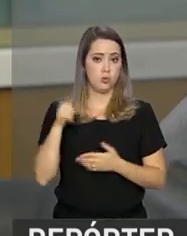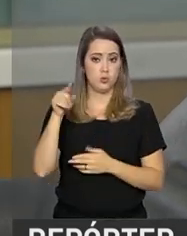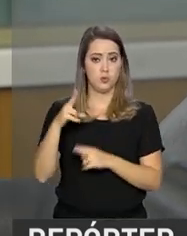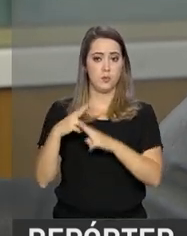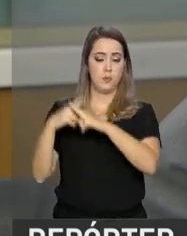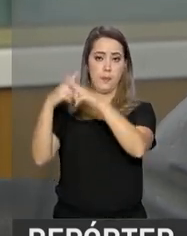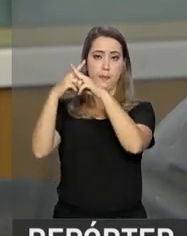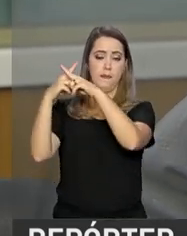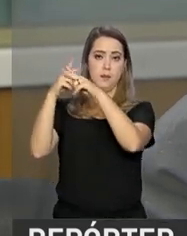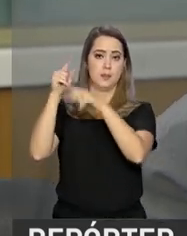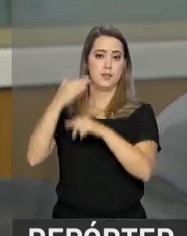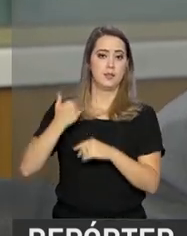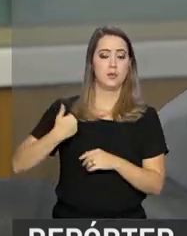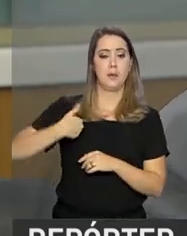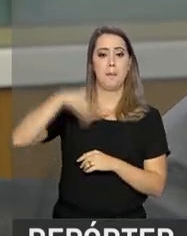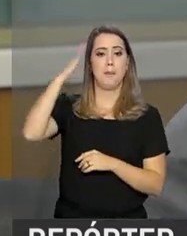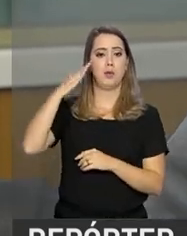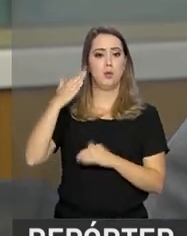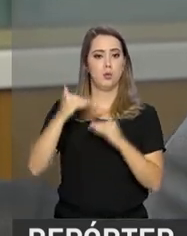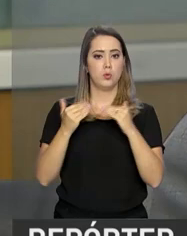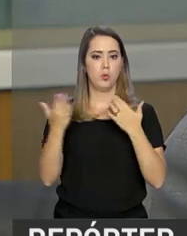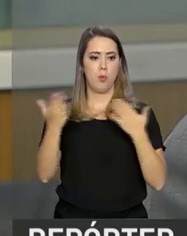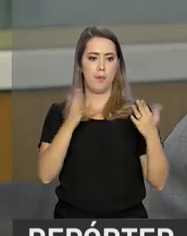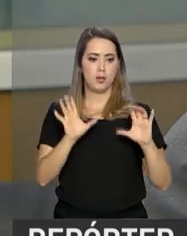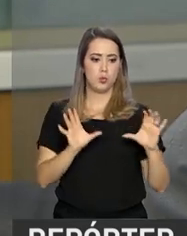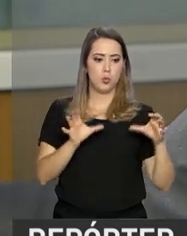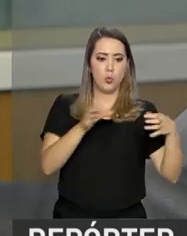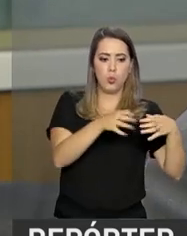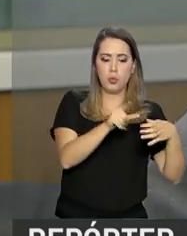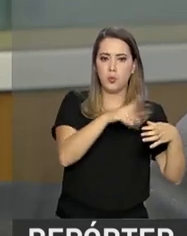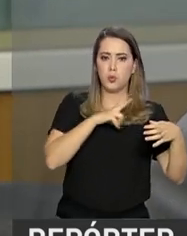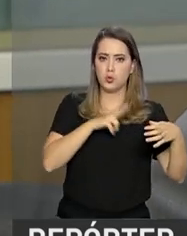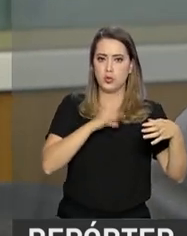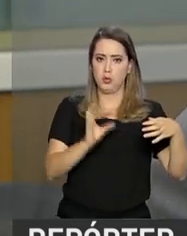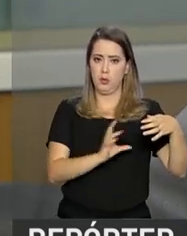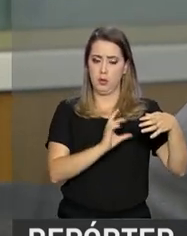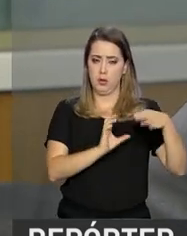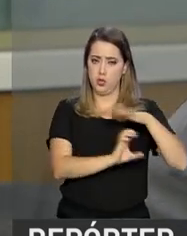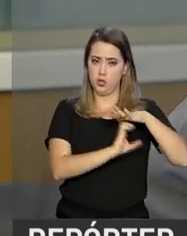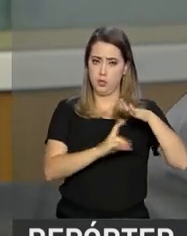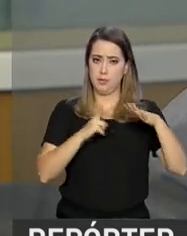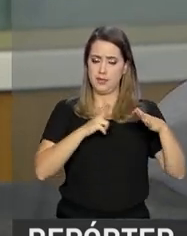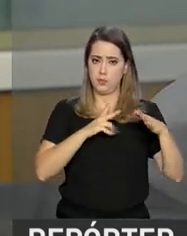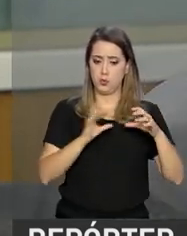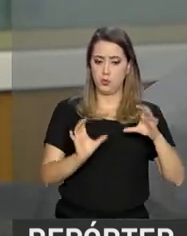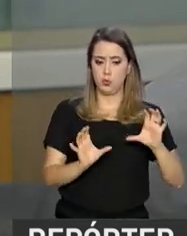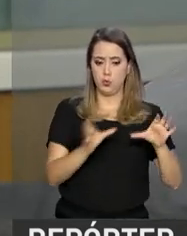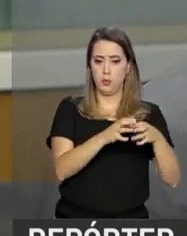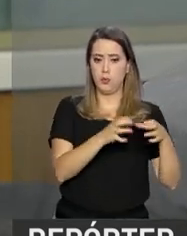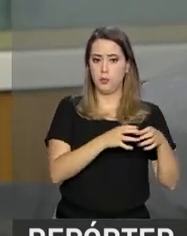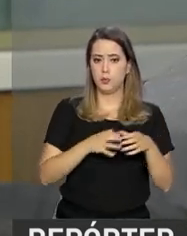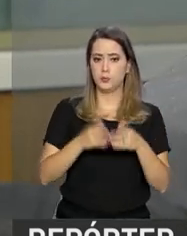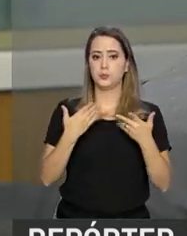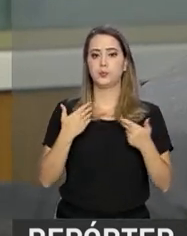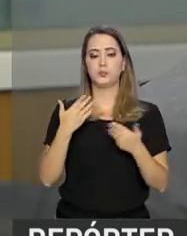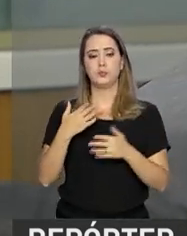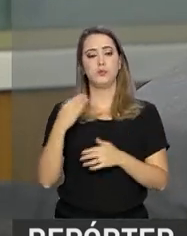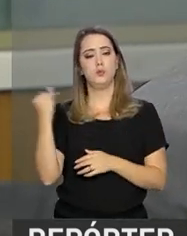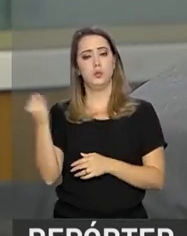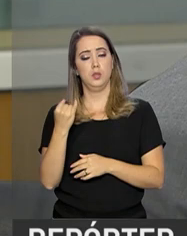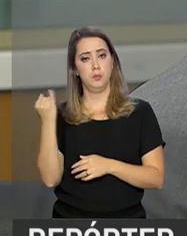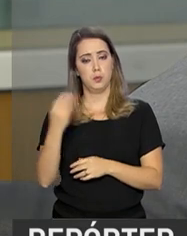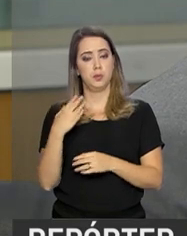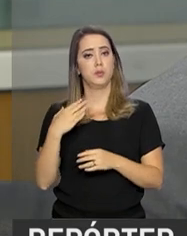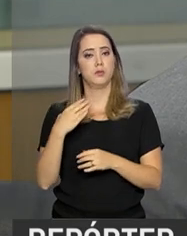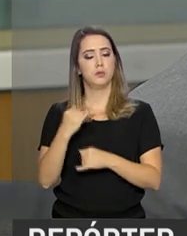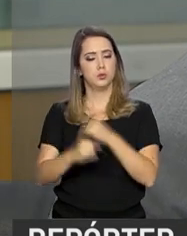capacidade de satélite é maior que todas essas chamadas juntos e isso nos permitiu fazer esse programa internet para todos